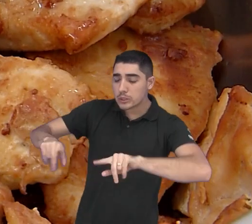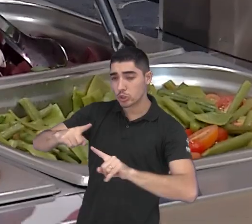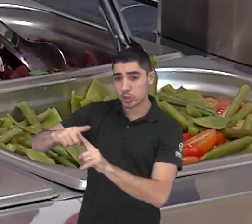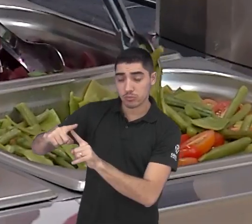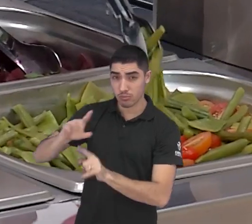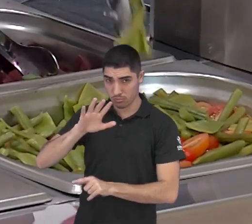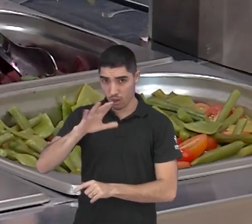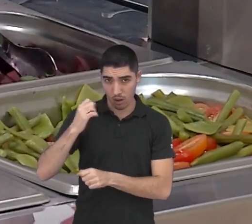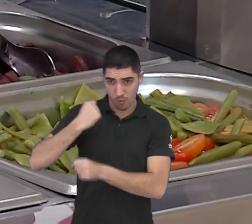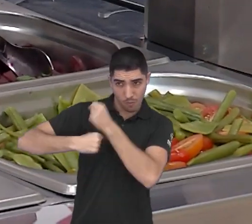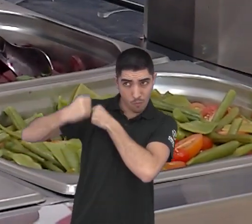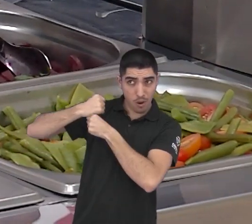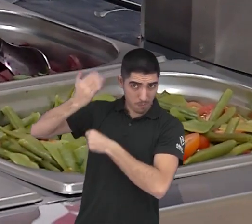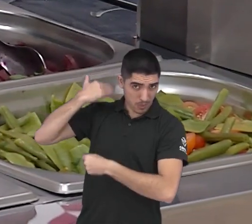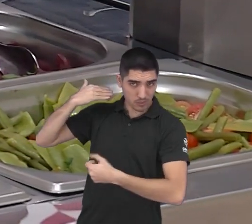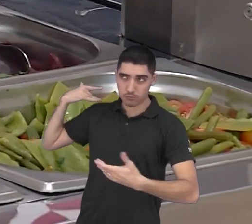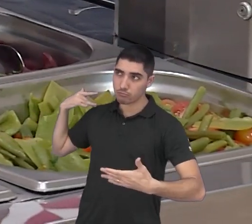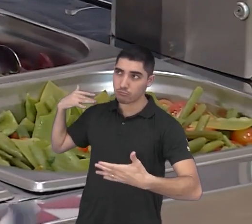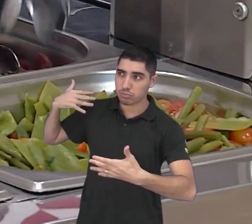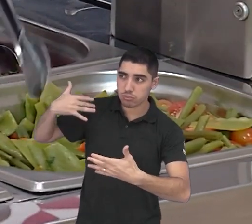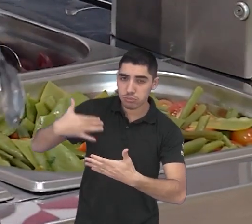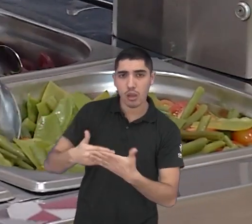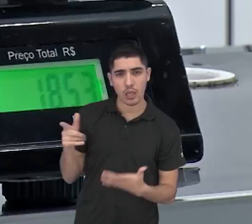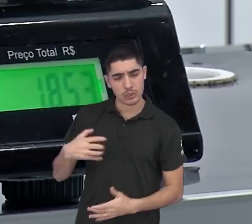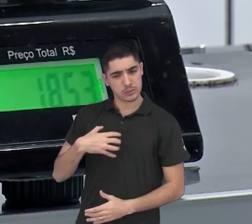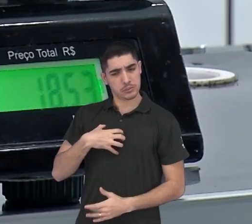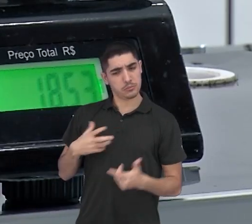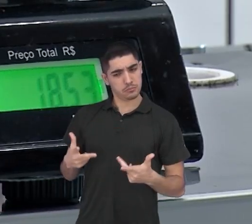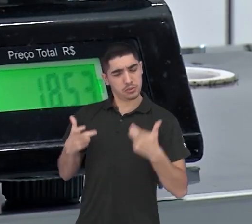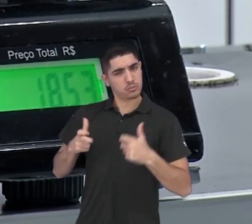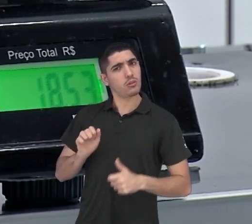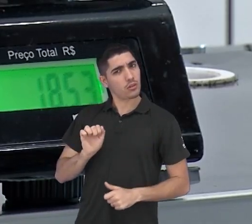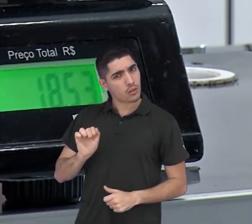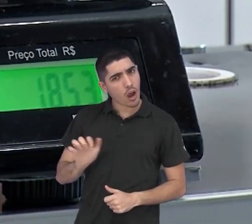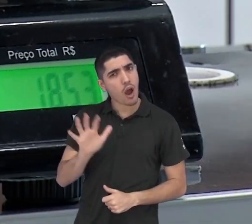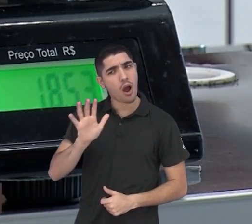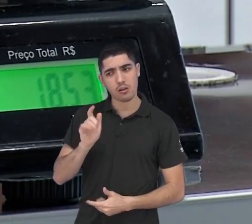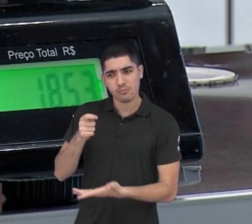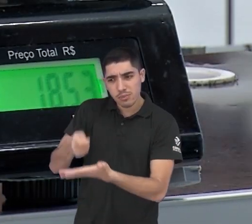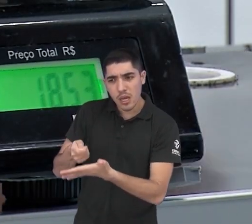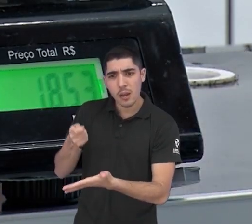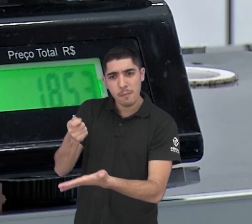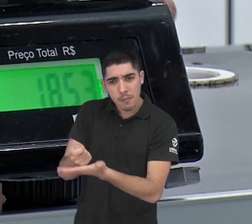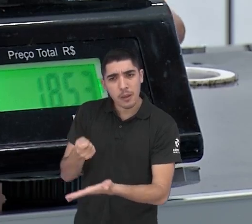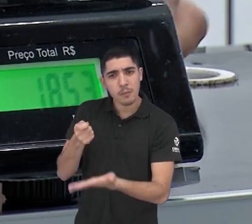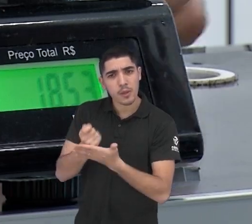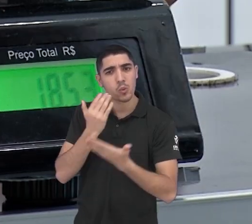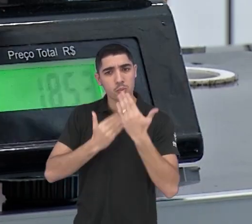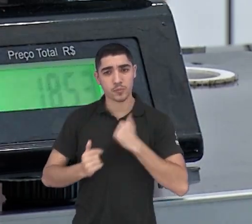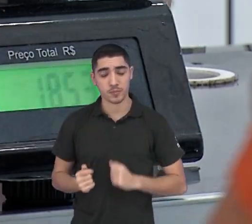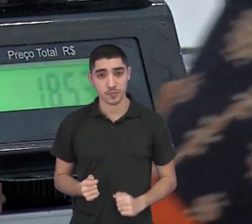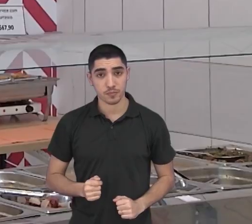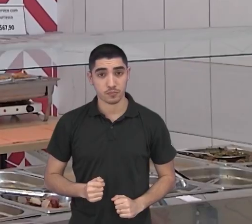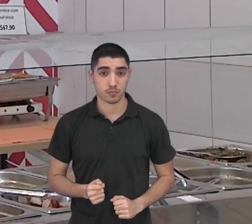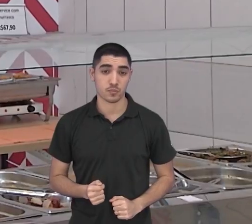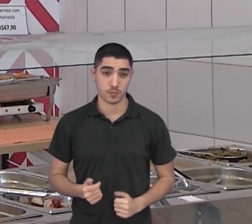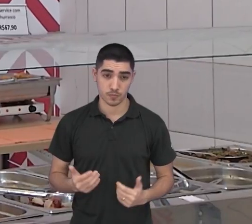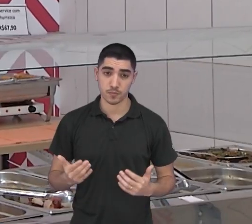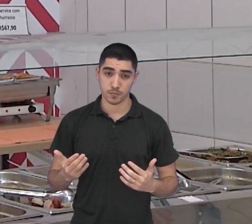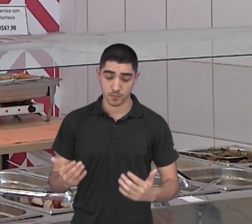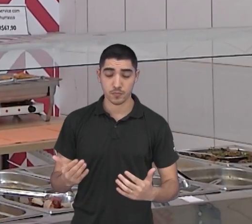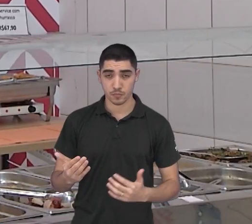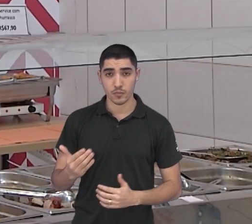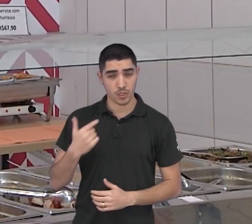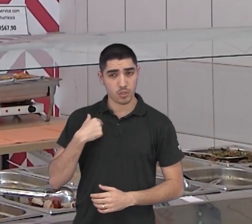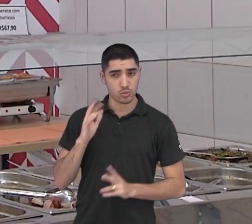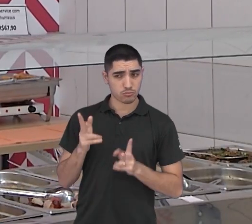alimentação. Mas do ano passado para cá, tem ficado cada vez mais difícil encaixar essa refeição no orçamento.